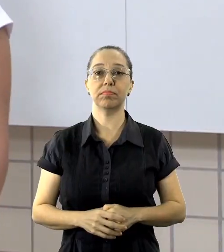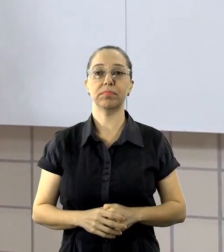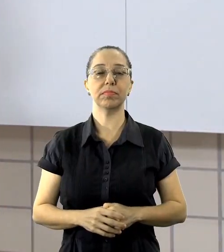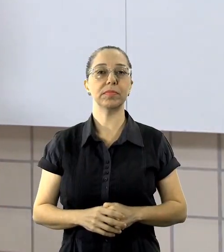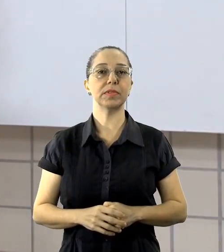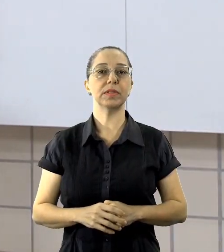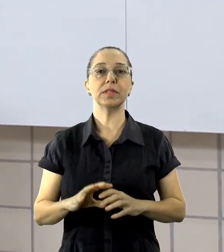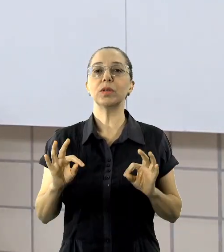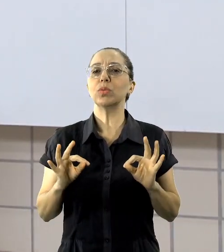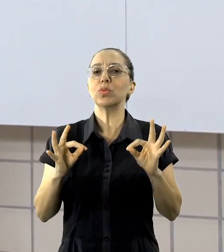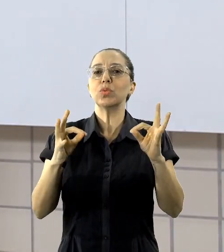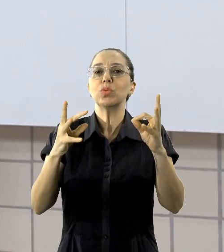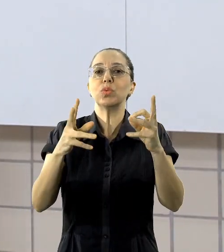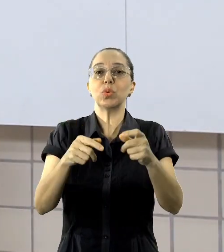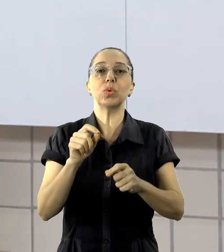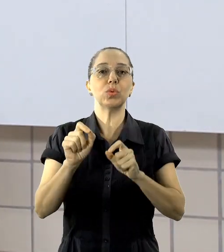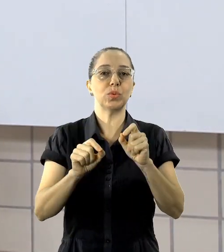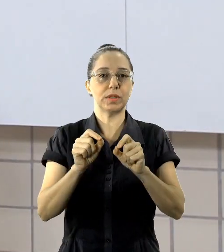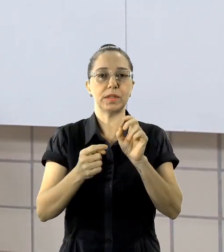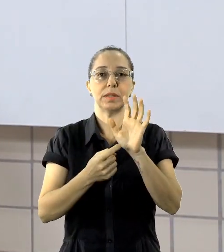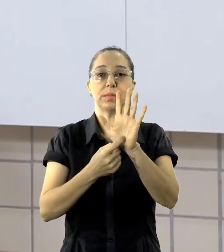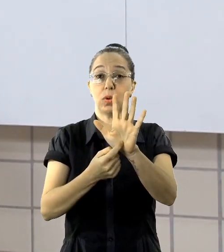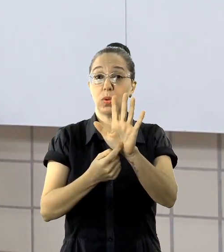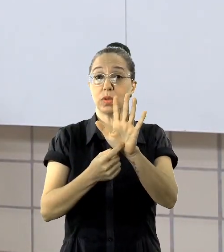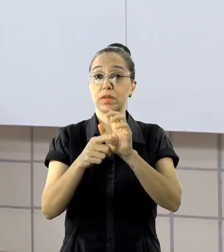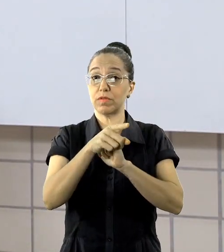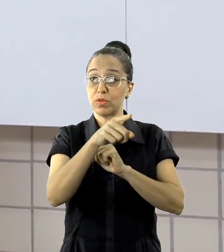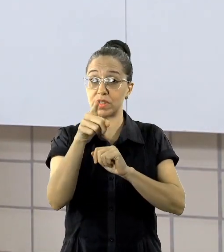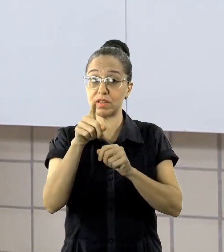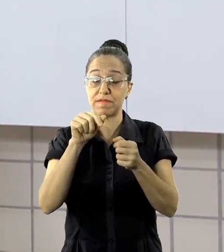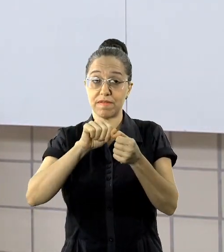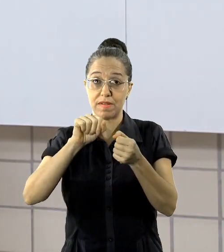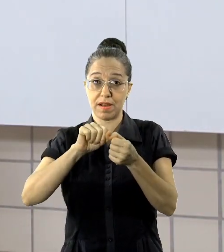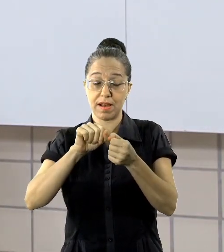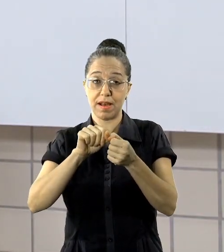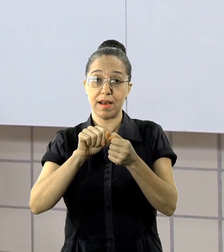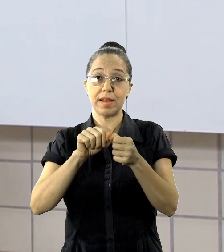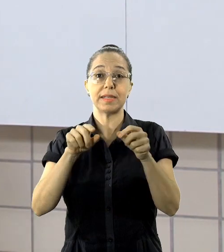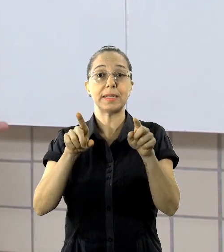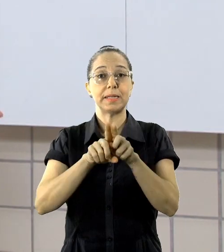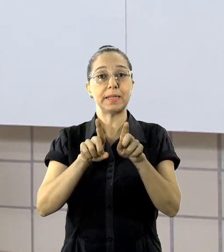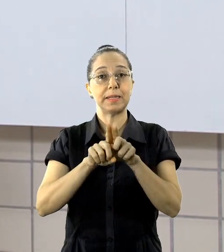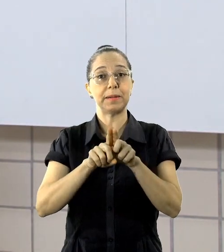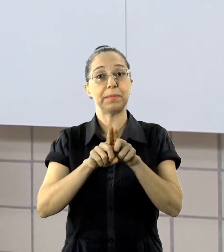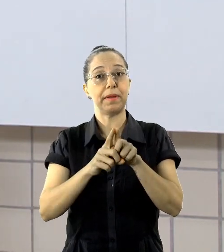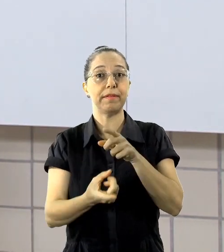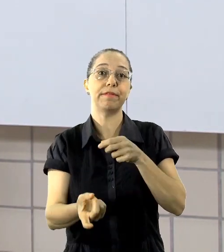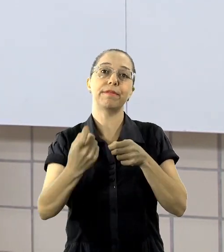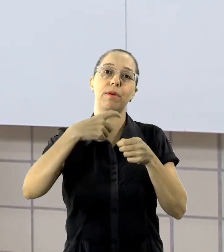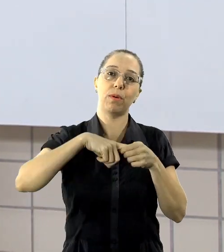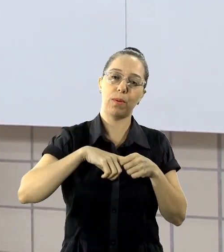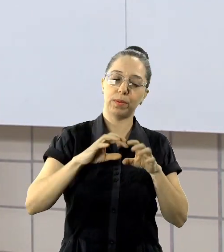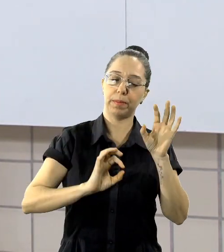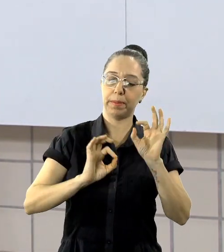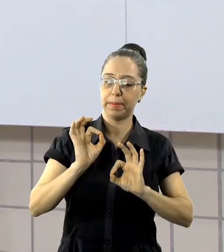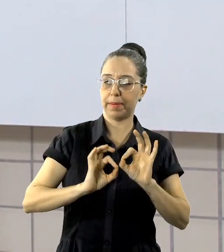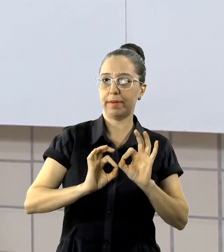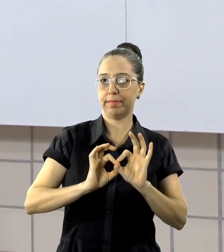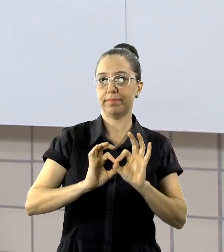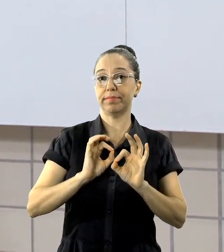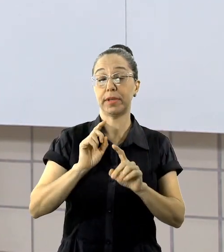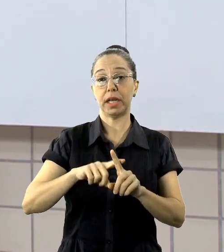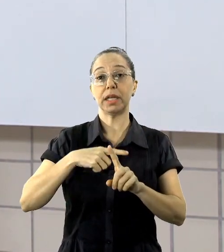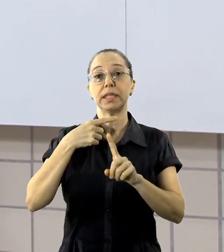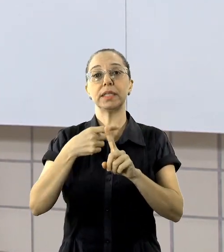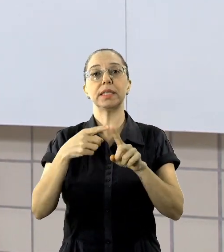Todas essas ações mostram situações em que você faz e que você desfaz alguma coisa. Podemos acrescentar também